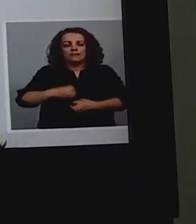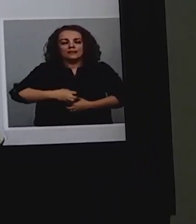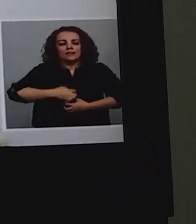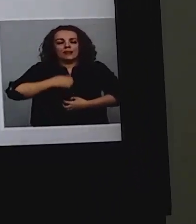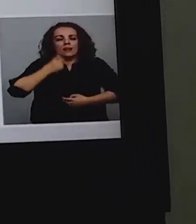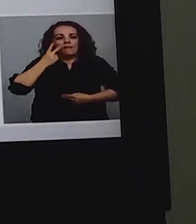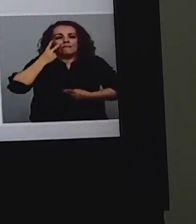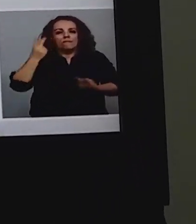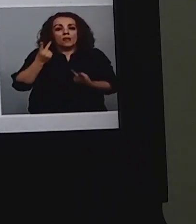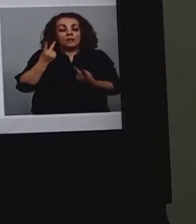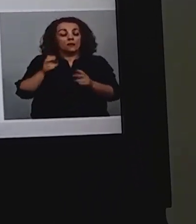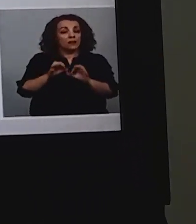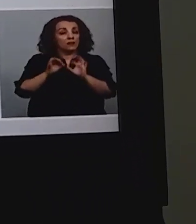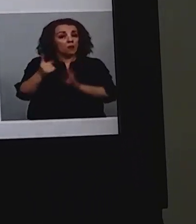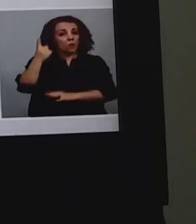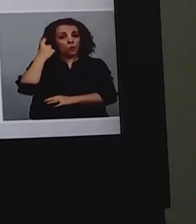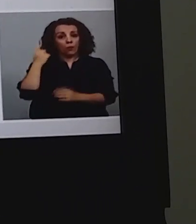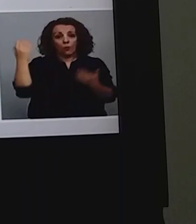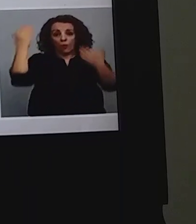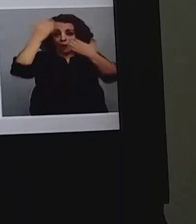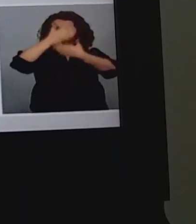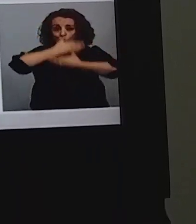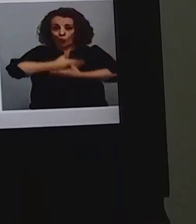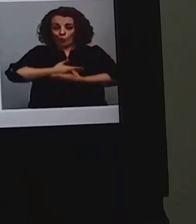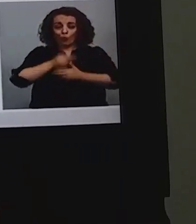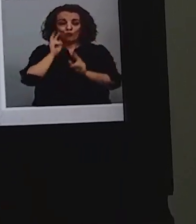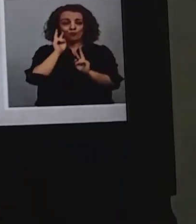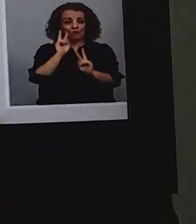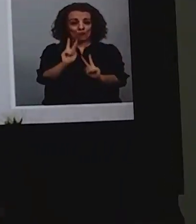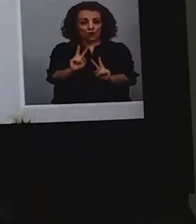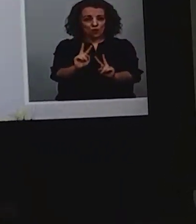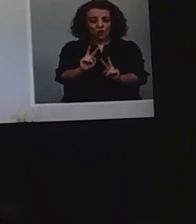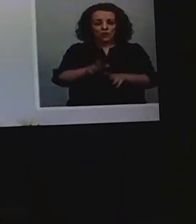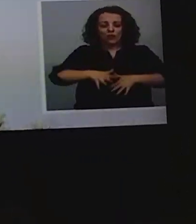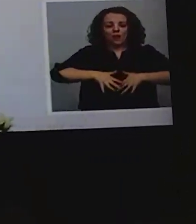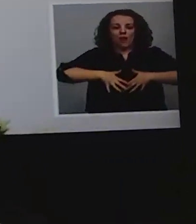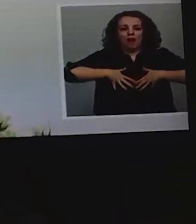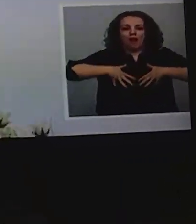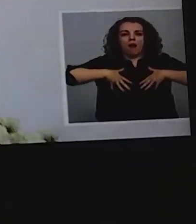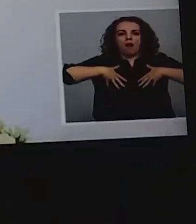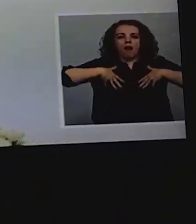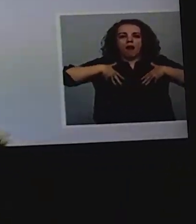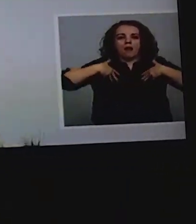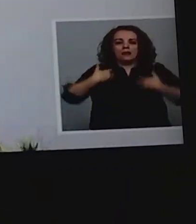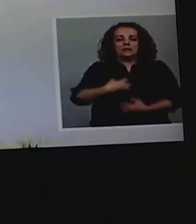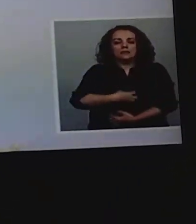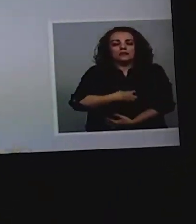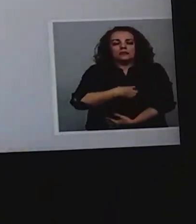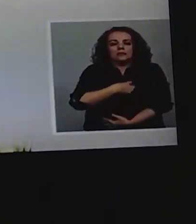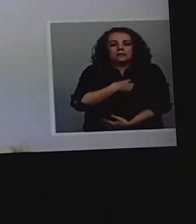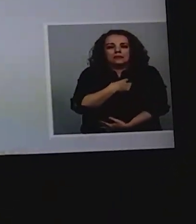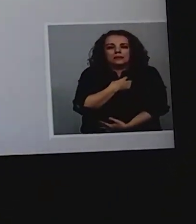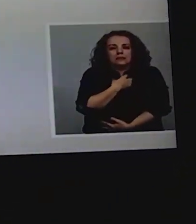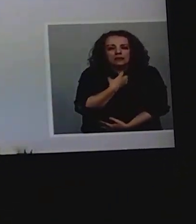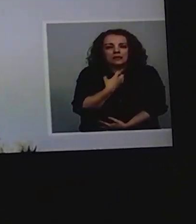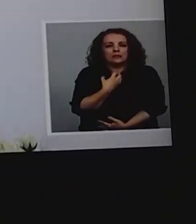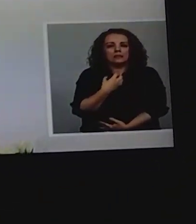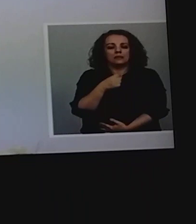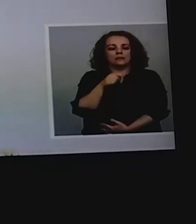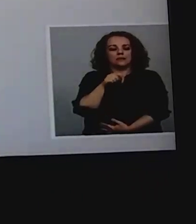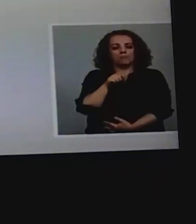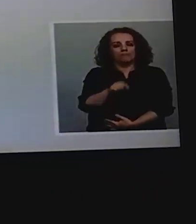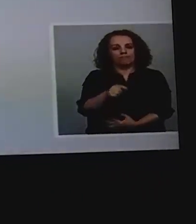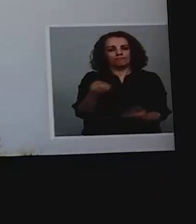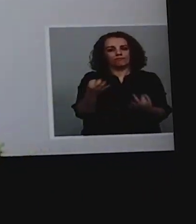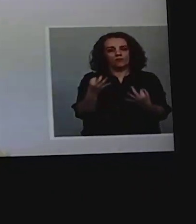pôde acompanhar e presenciar. Um santuário cheio de vida, cheio de simbolismo. Um santuário marcado